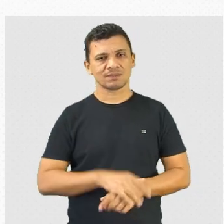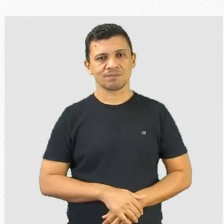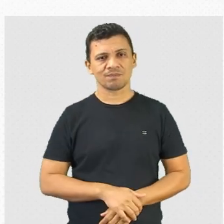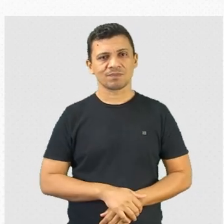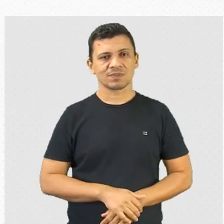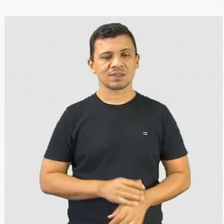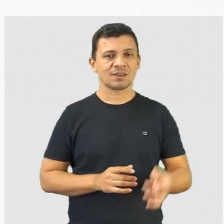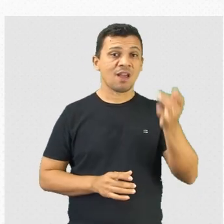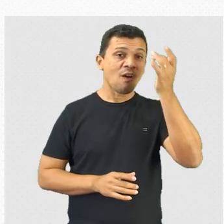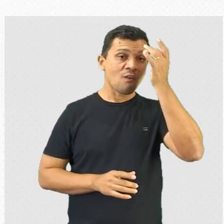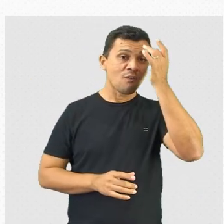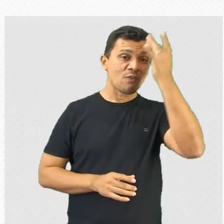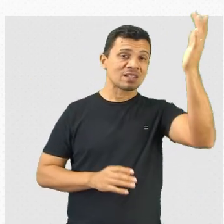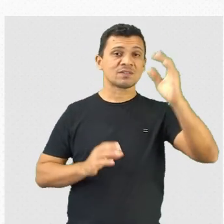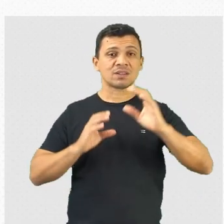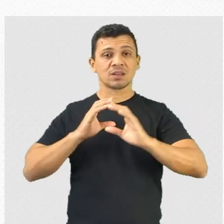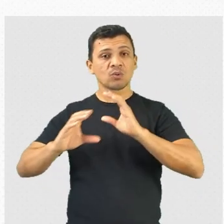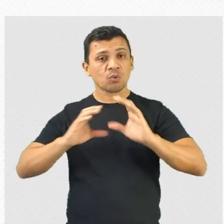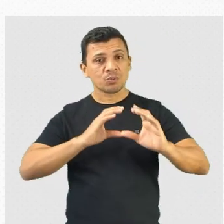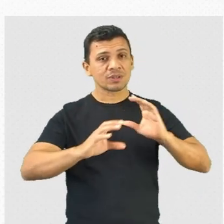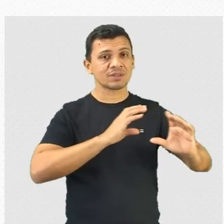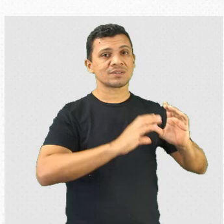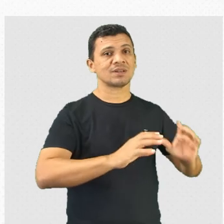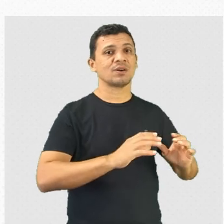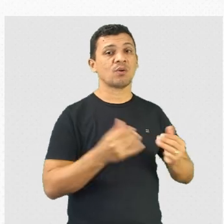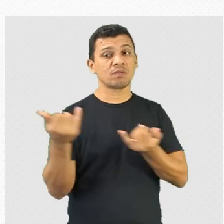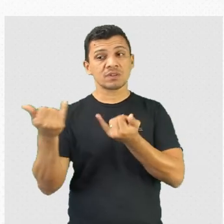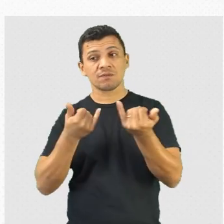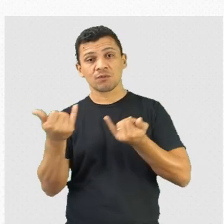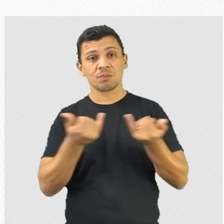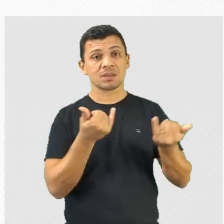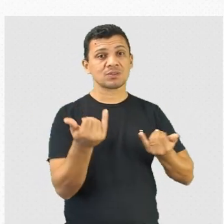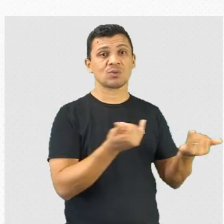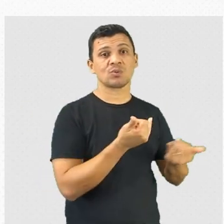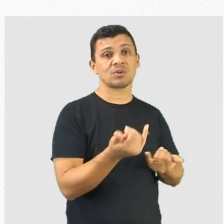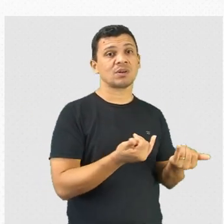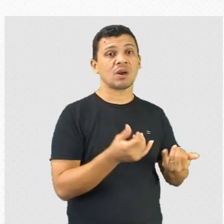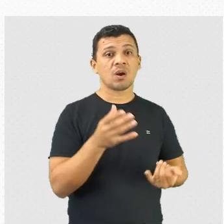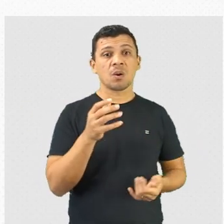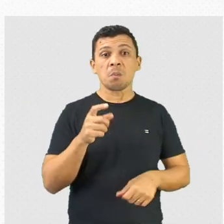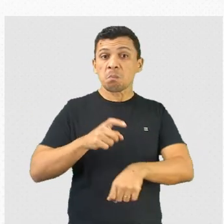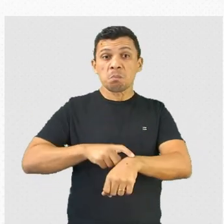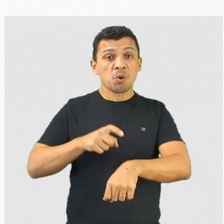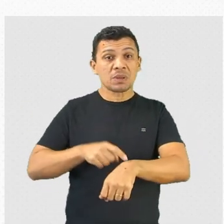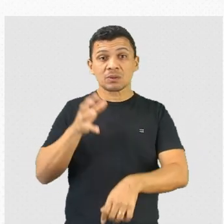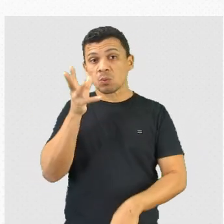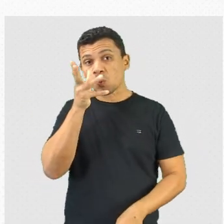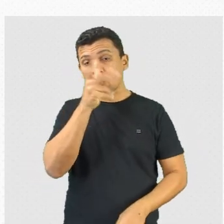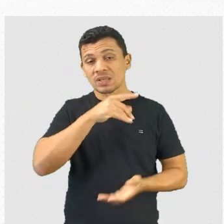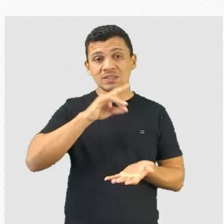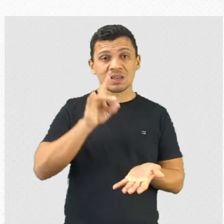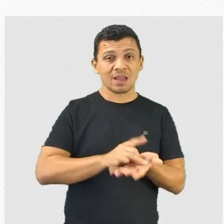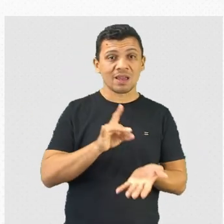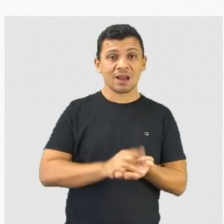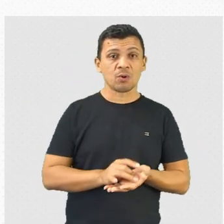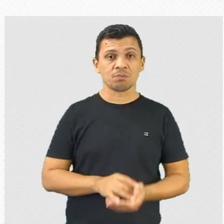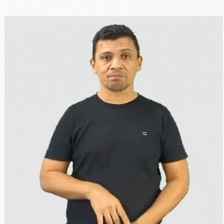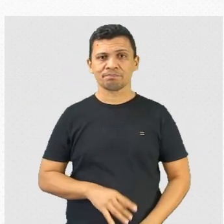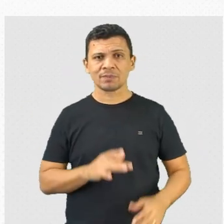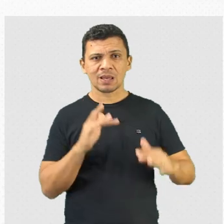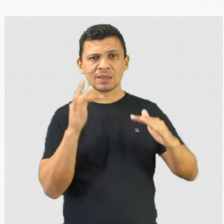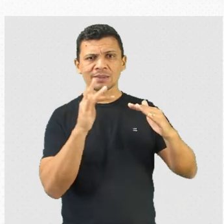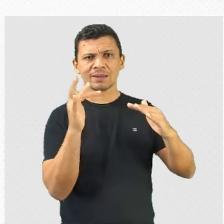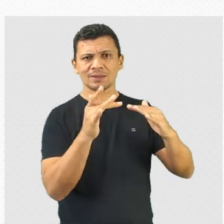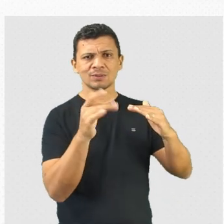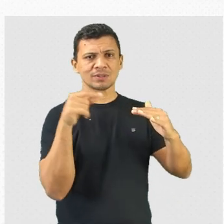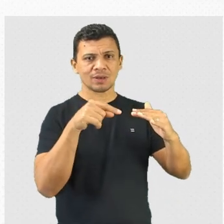a comunicação, o vínculo de informações a todo momento, quase que instantaneamente. É só você pegar a sua rede social, né, para quem tem,